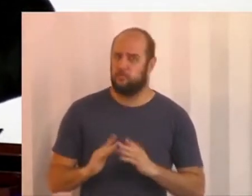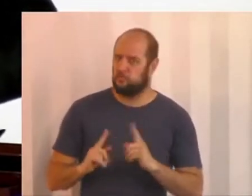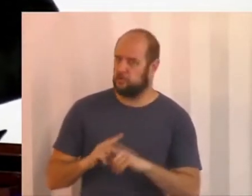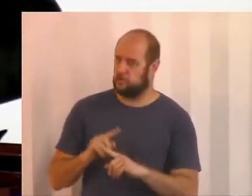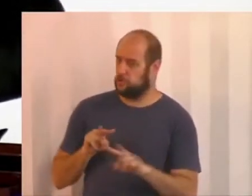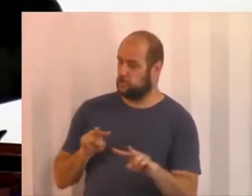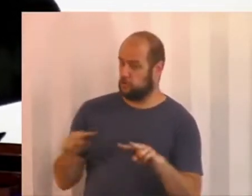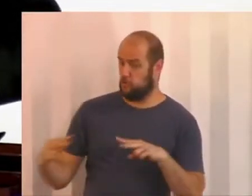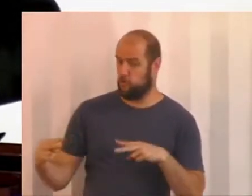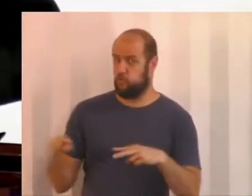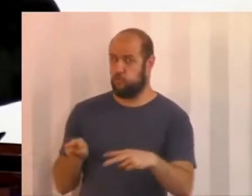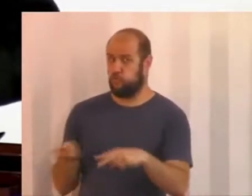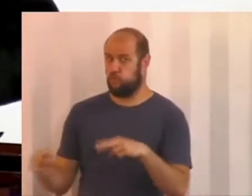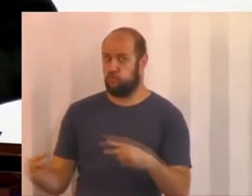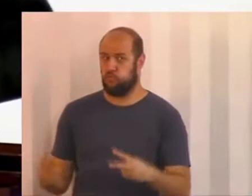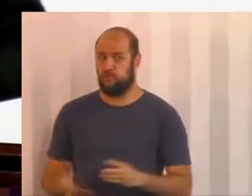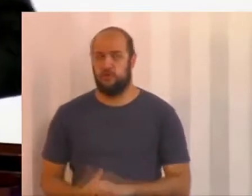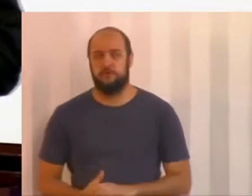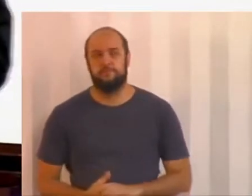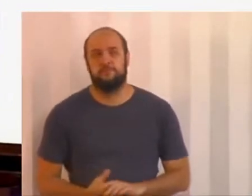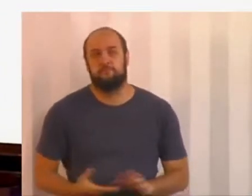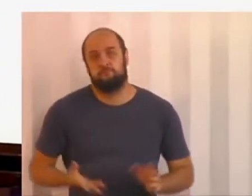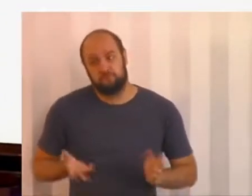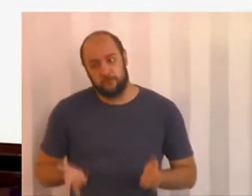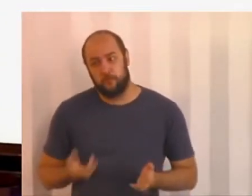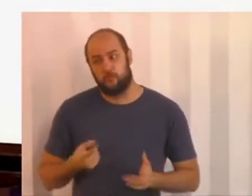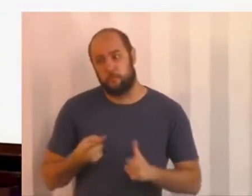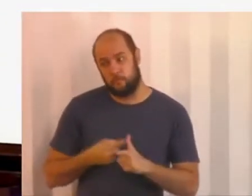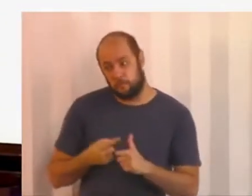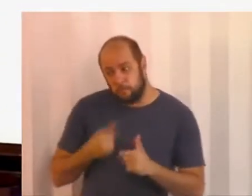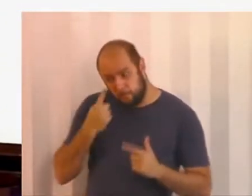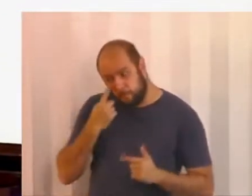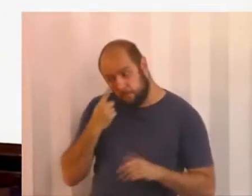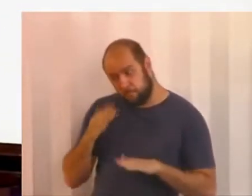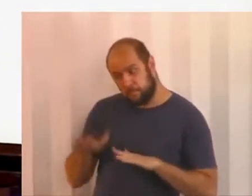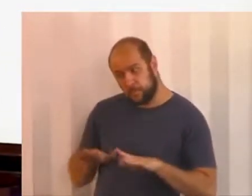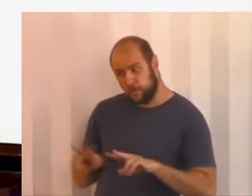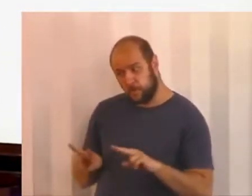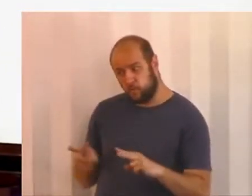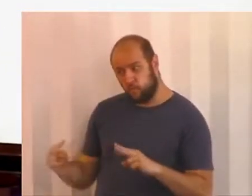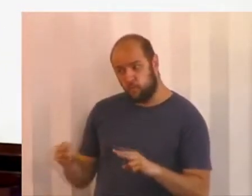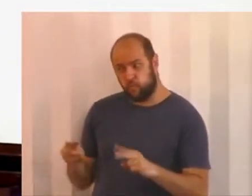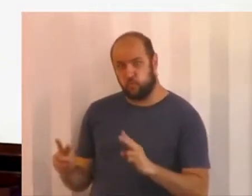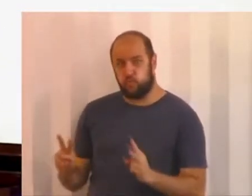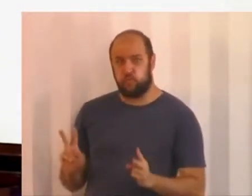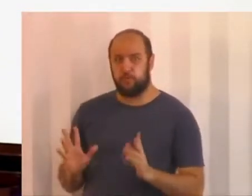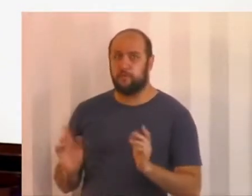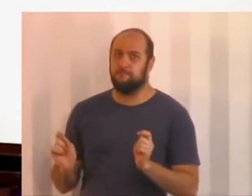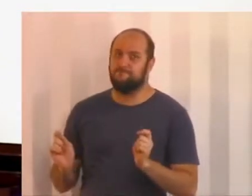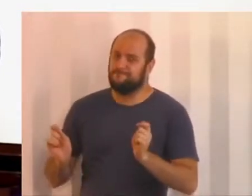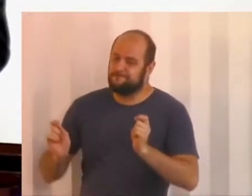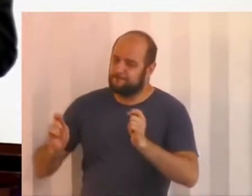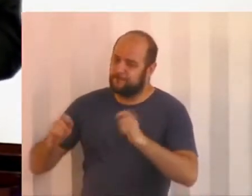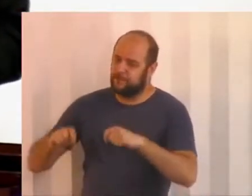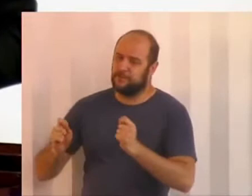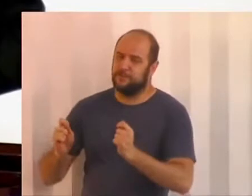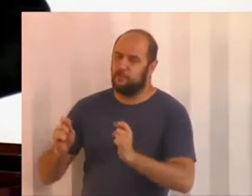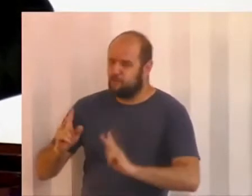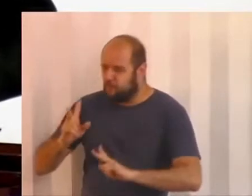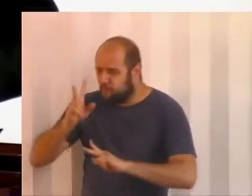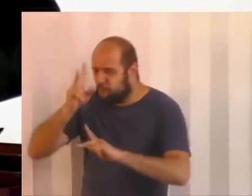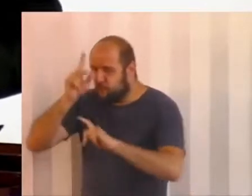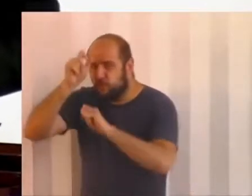Filipos. E essas coisas podem tirar, minar a força da